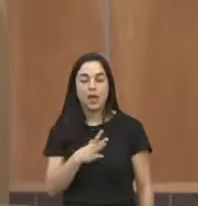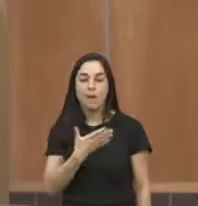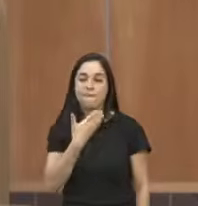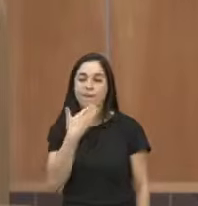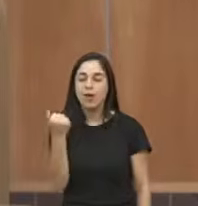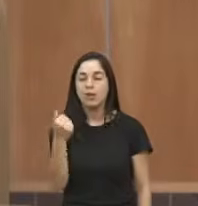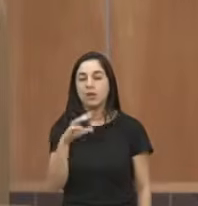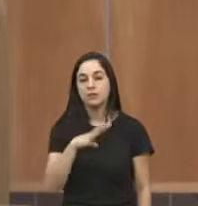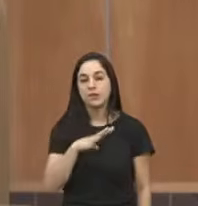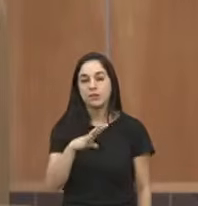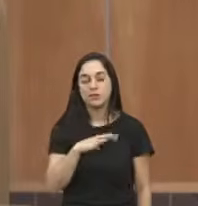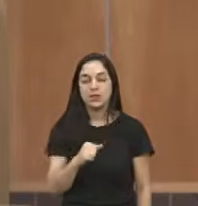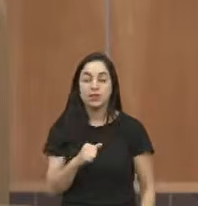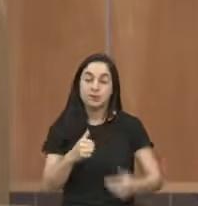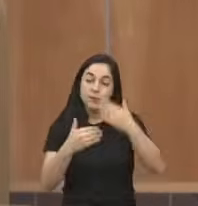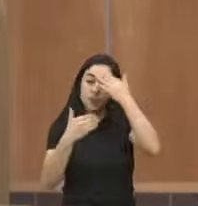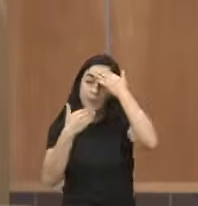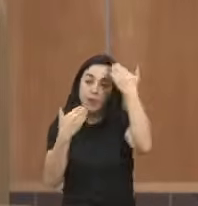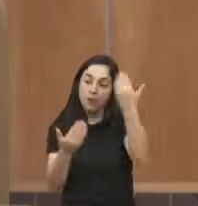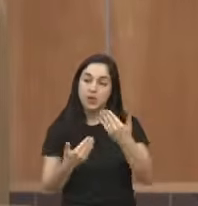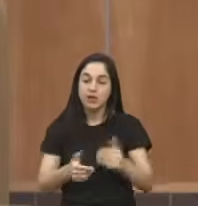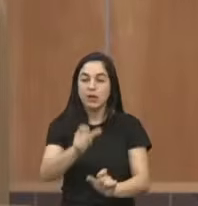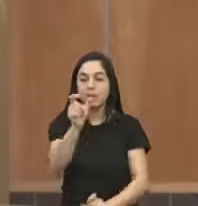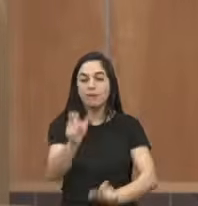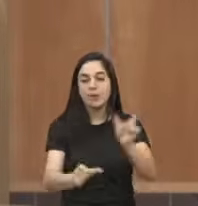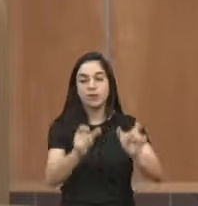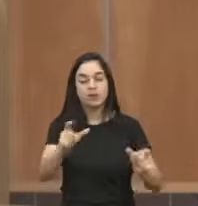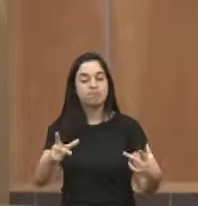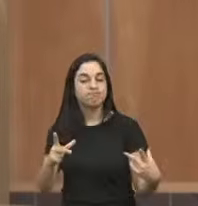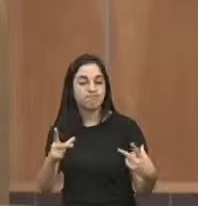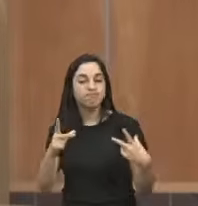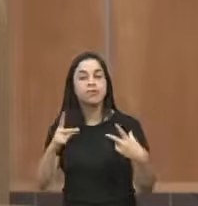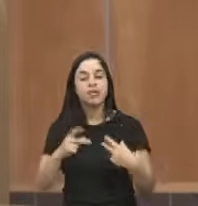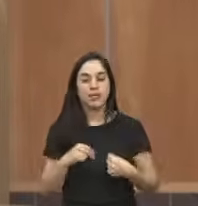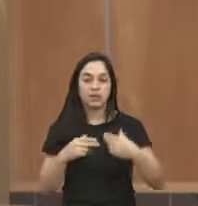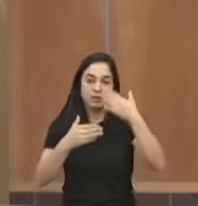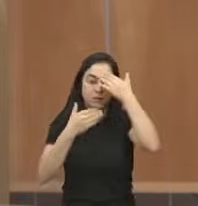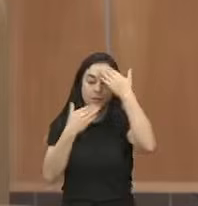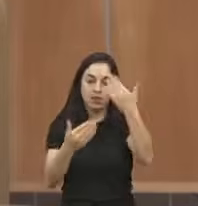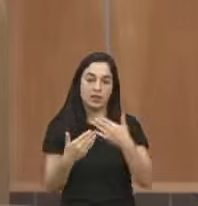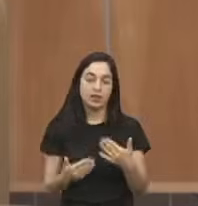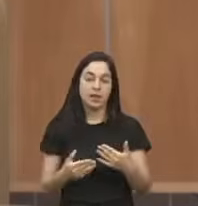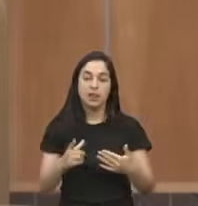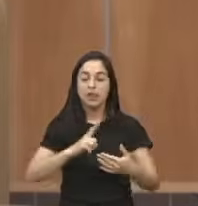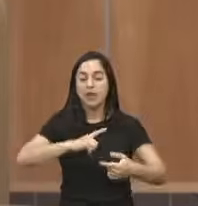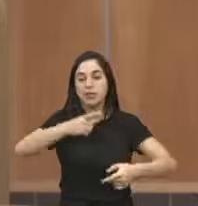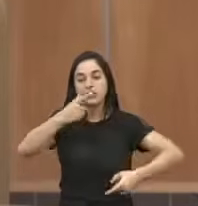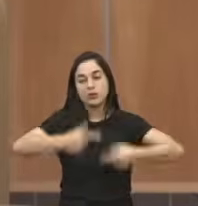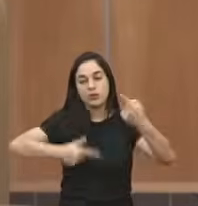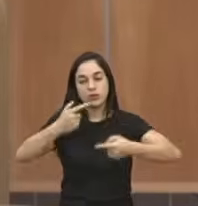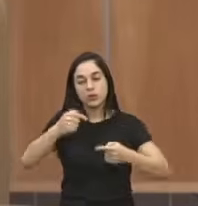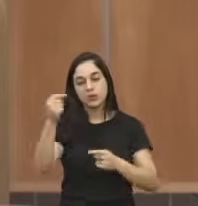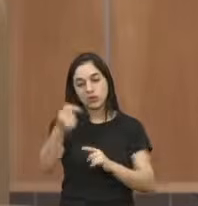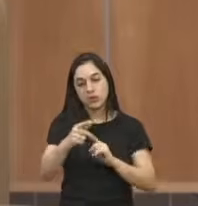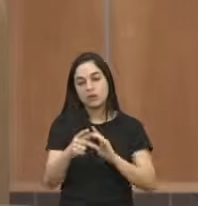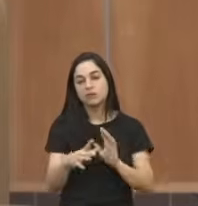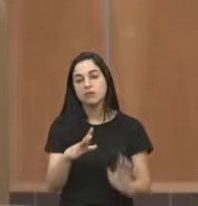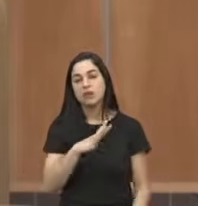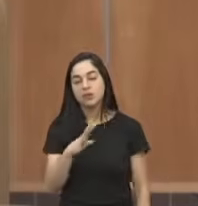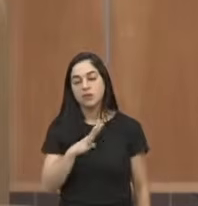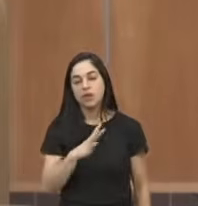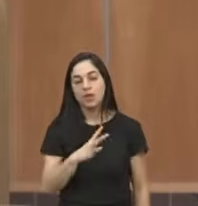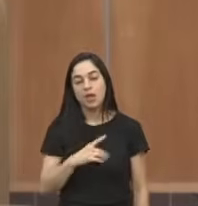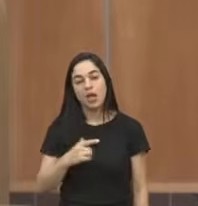para a cidade, homenagear as pessoas que merecem ser homenageados e fazermos discussões para a cidade. E eu